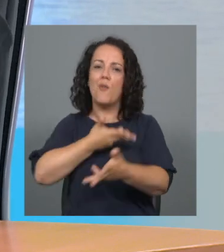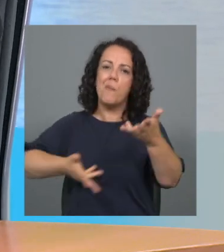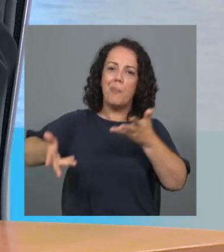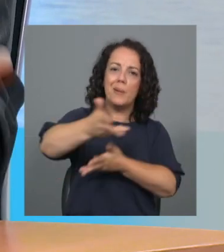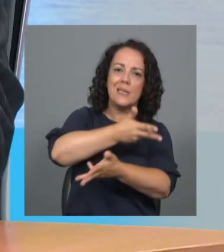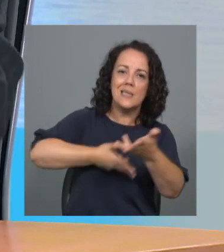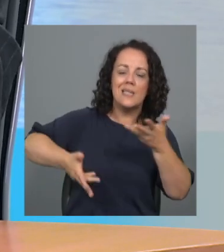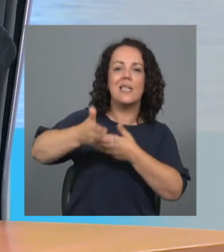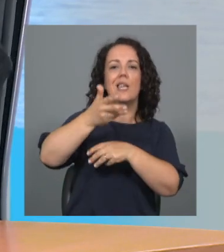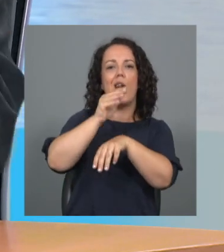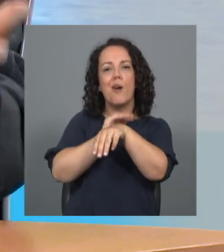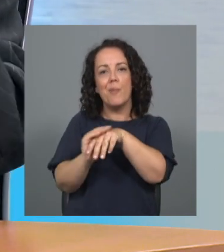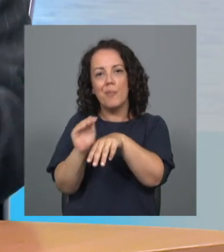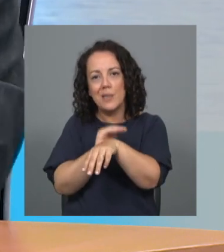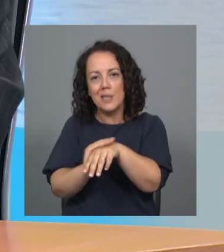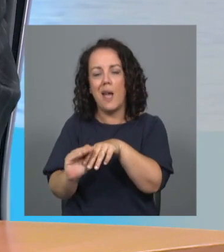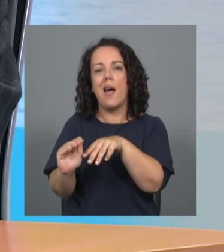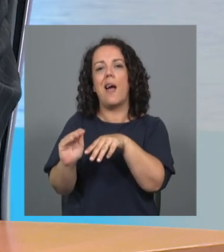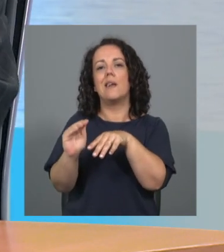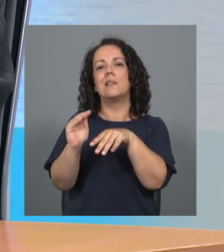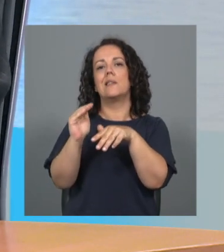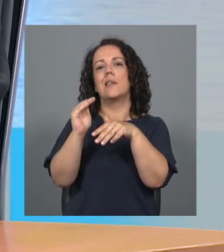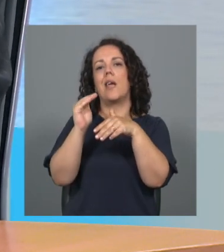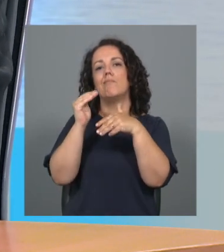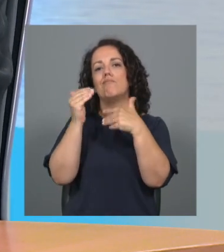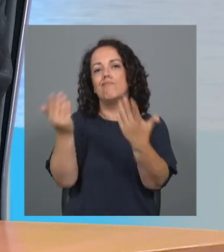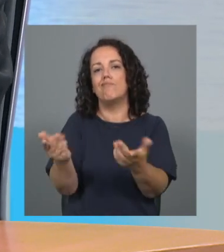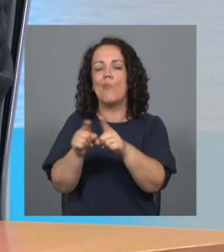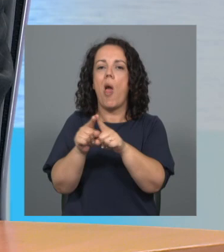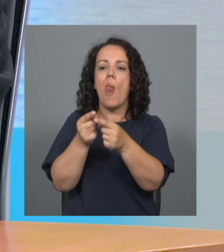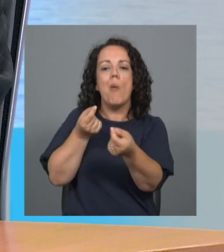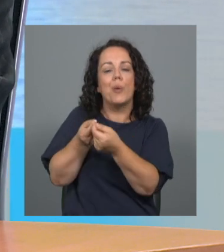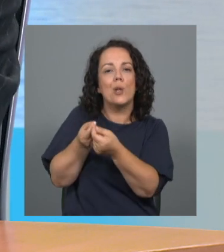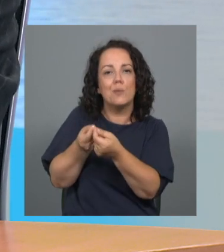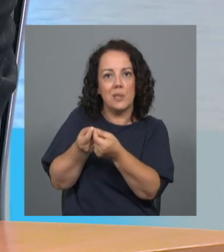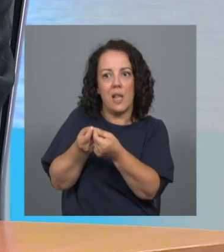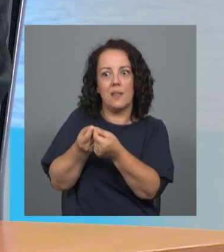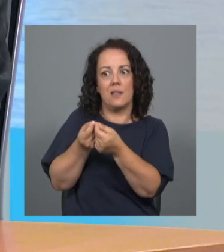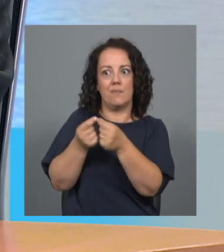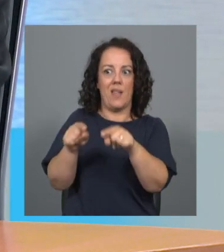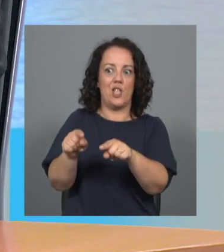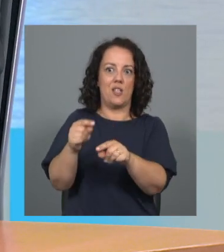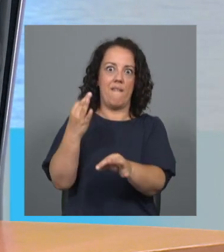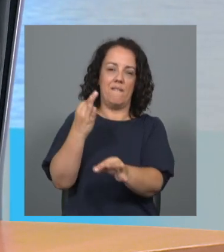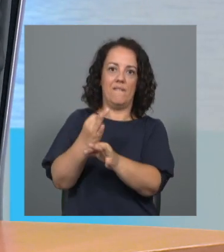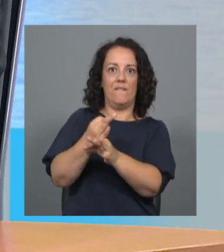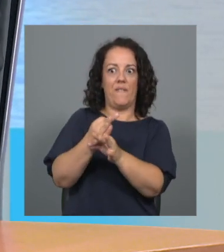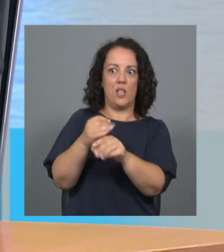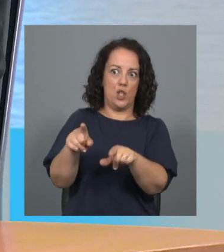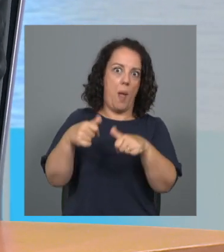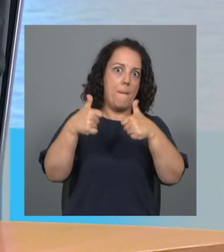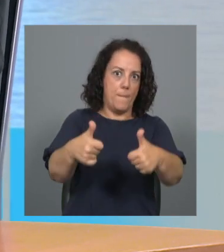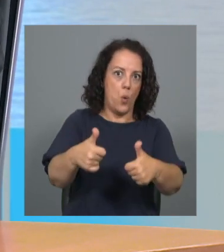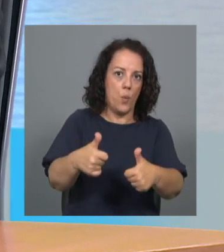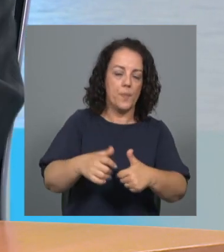de amabilidade e, enfim, e de proximidade que a festa carrega com si, e isso é bom.